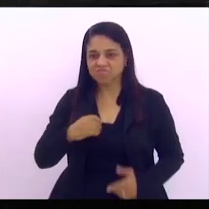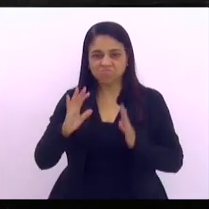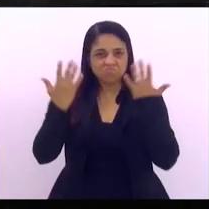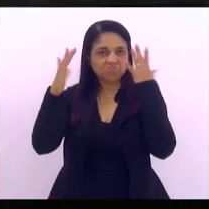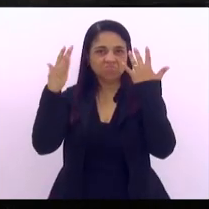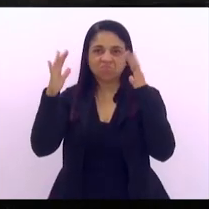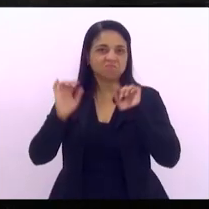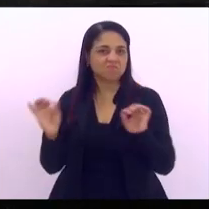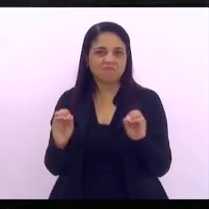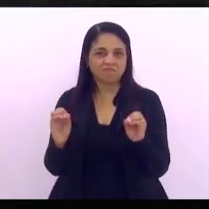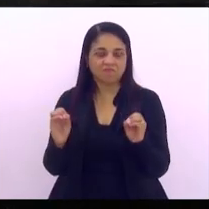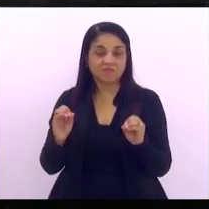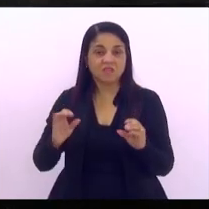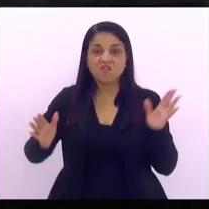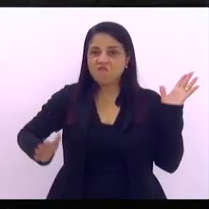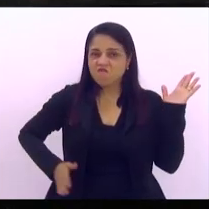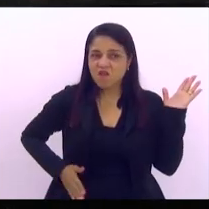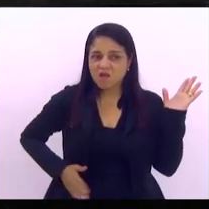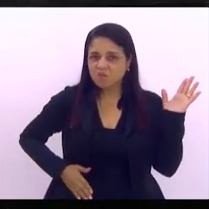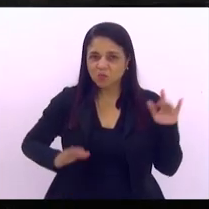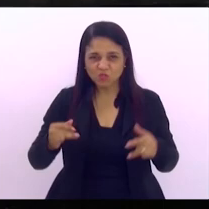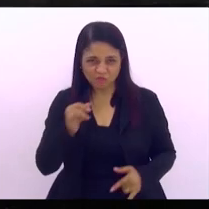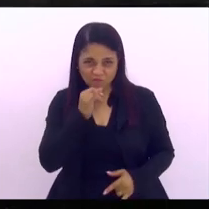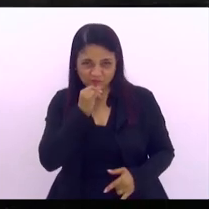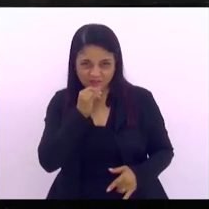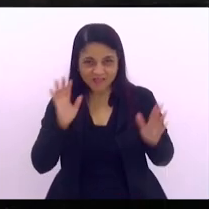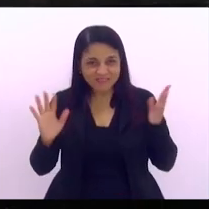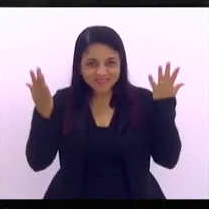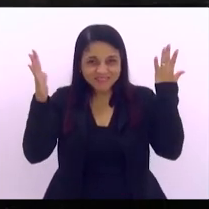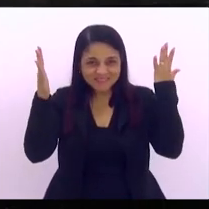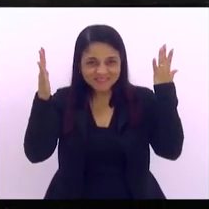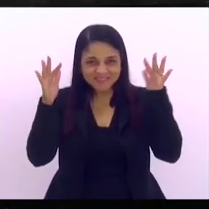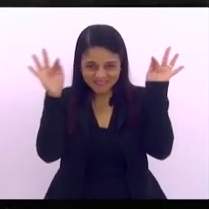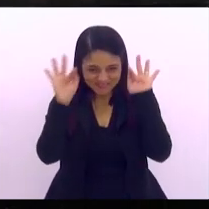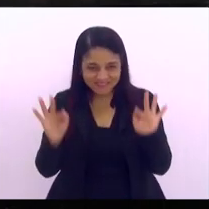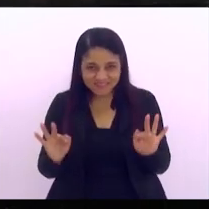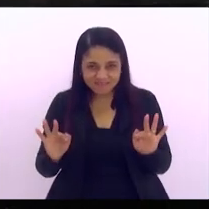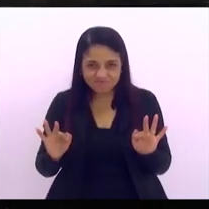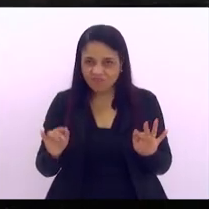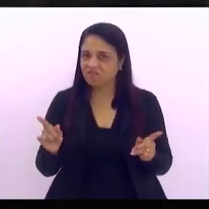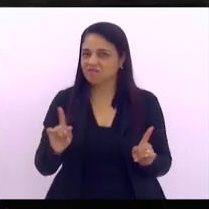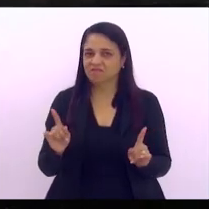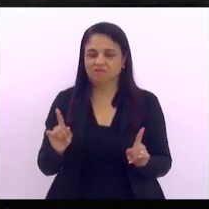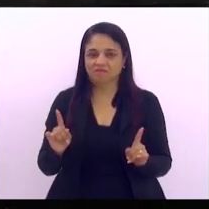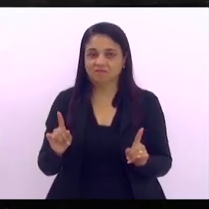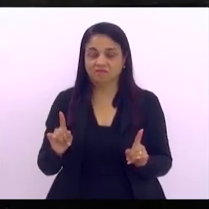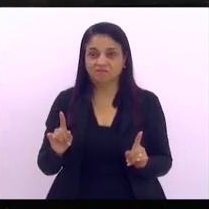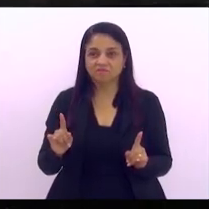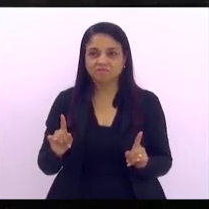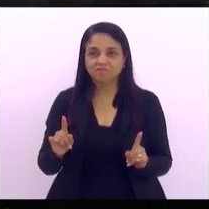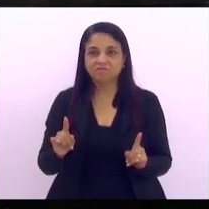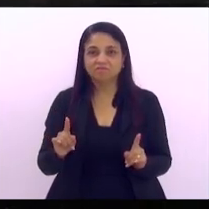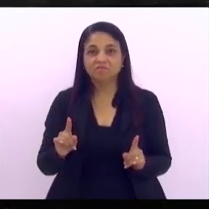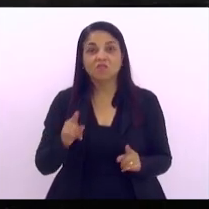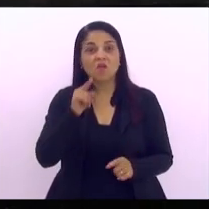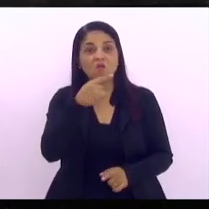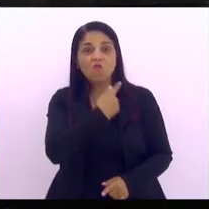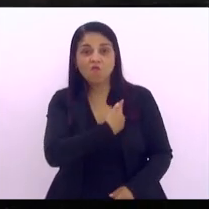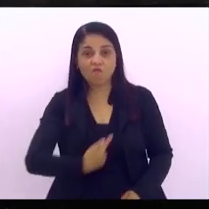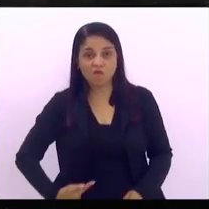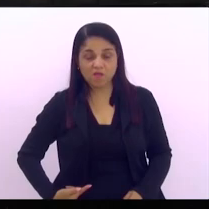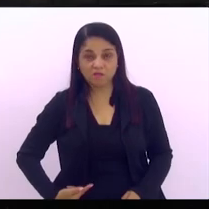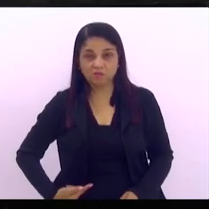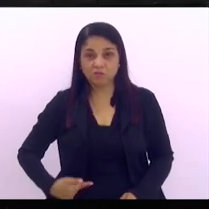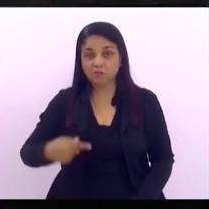nenhum vagabundo estaria feliz hoje de ter o presidente que tem. Então, aqui, duas coisas. Ao governo,